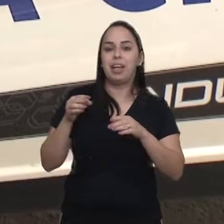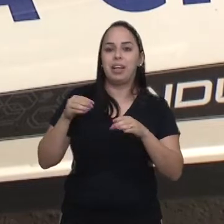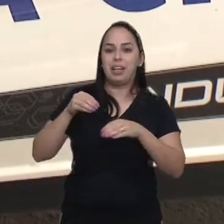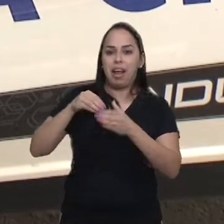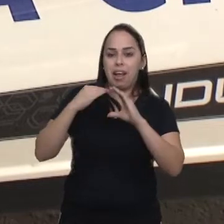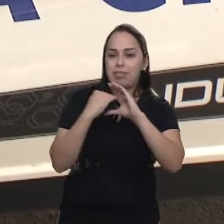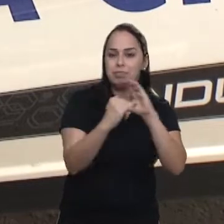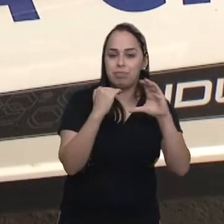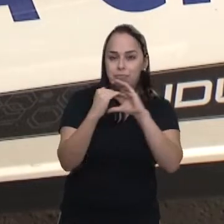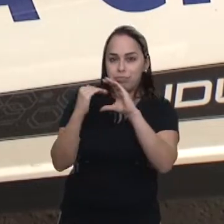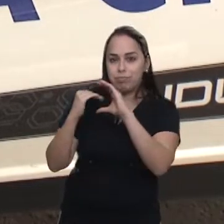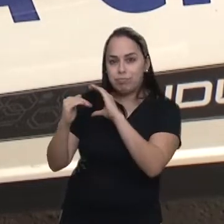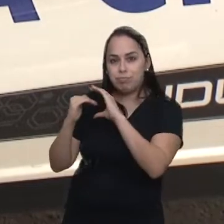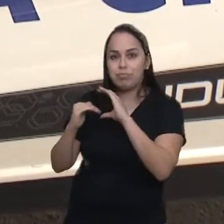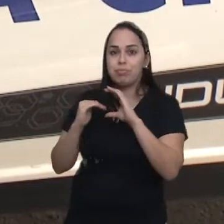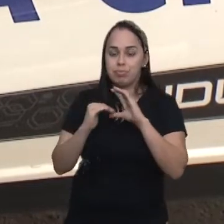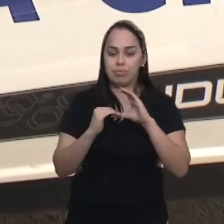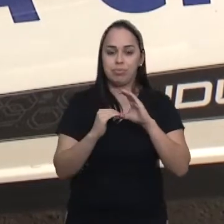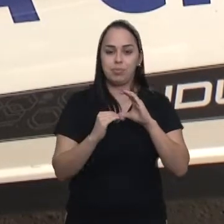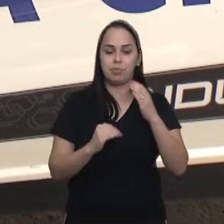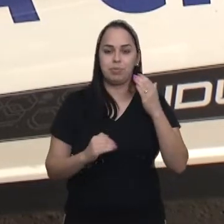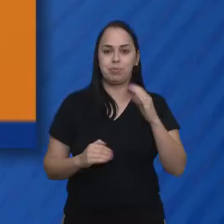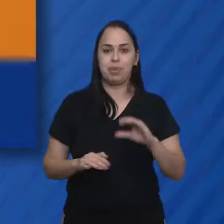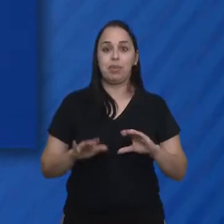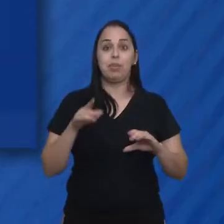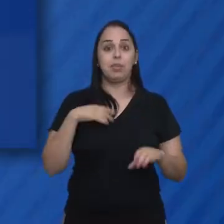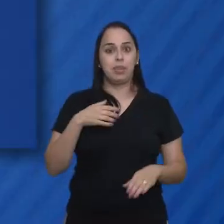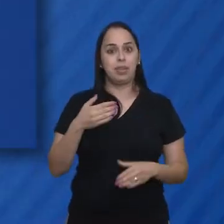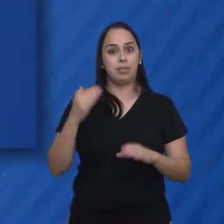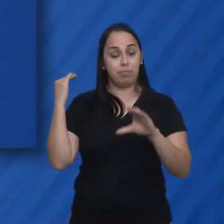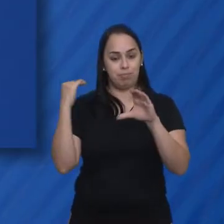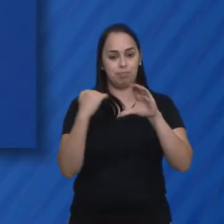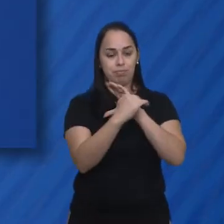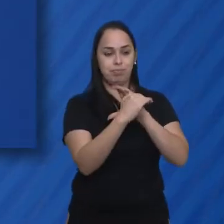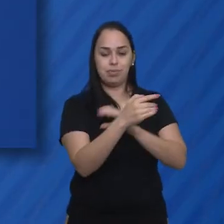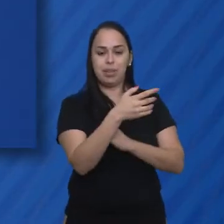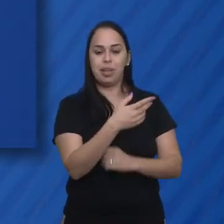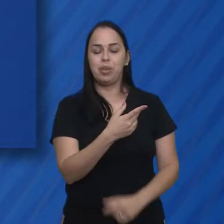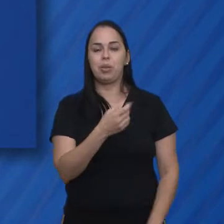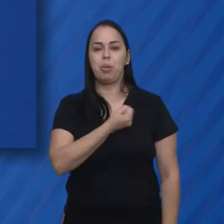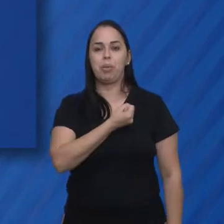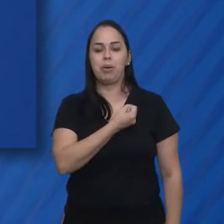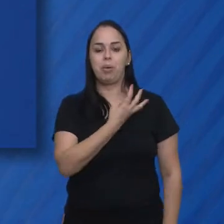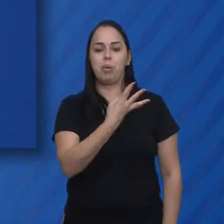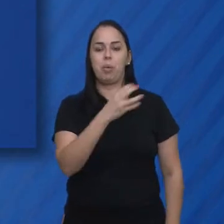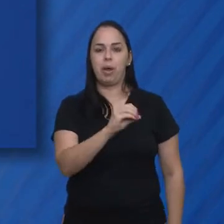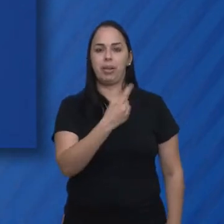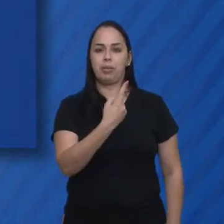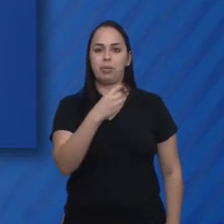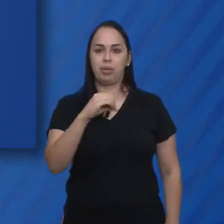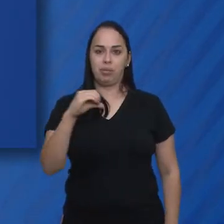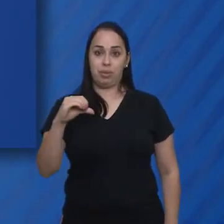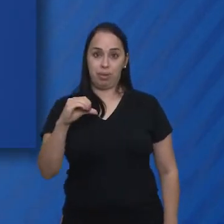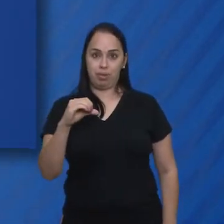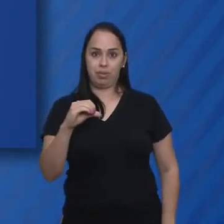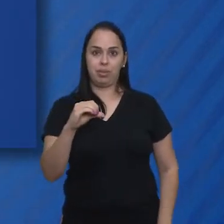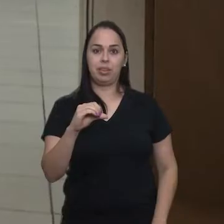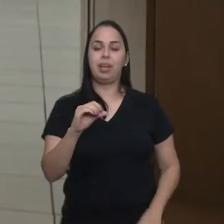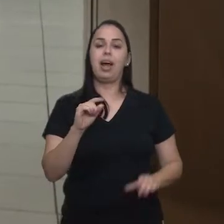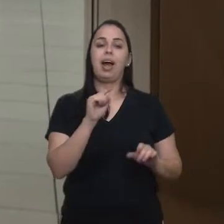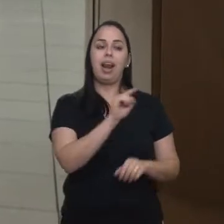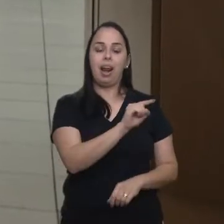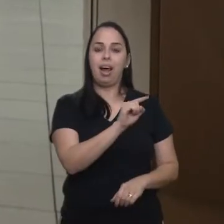Defesa Civil também emite alertas via celular. Basta enviar o telefone para o número